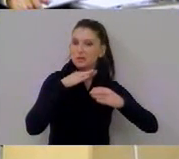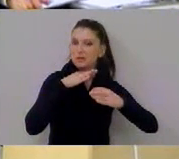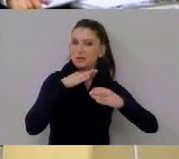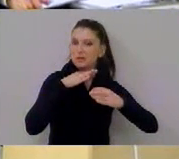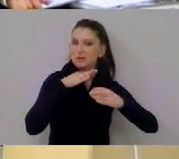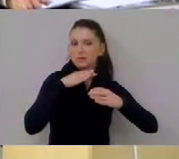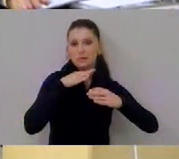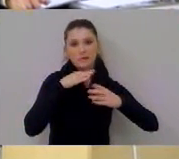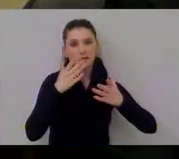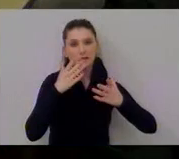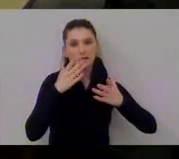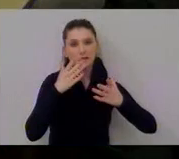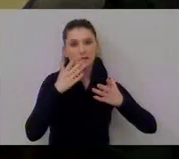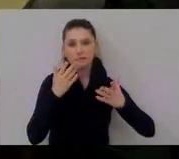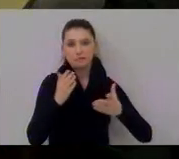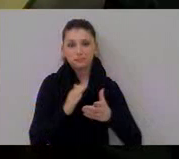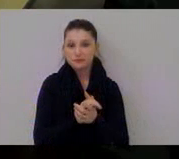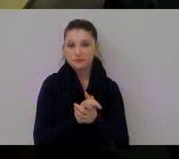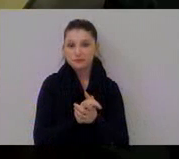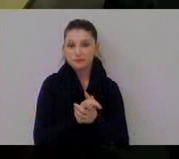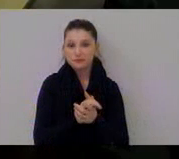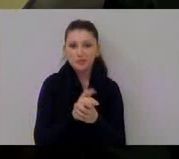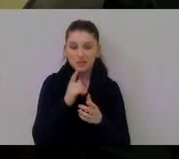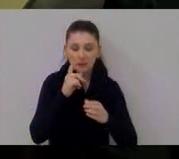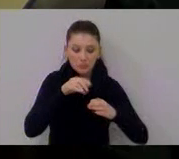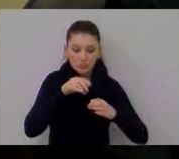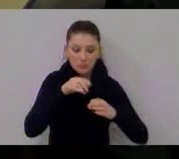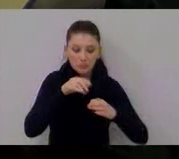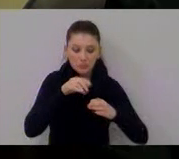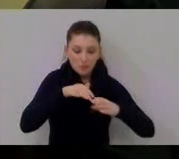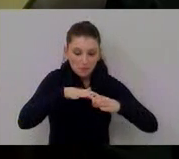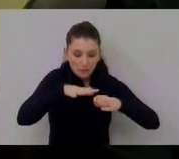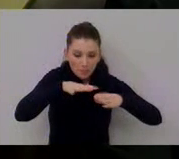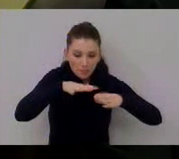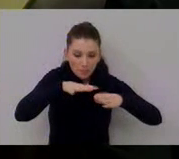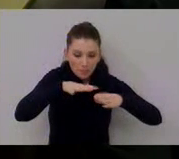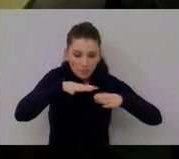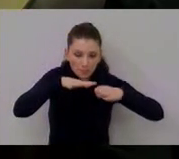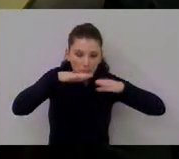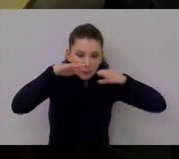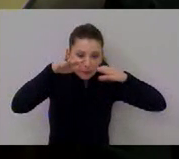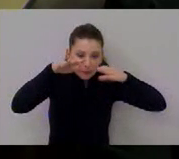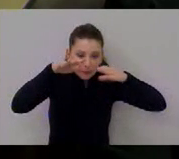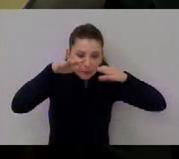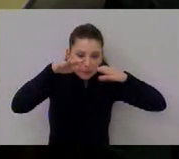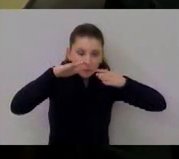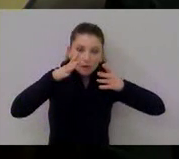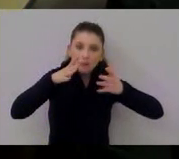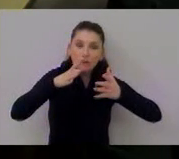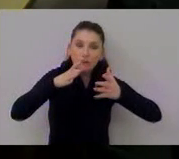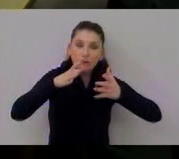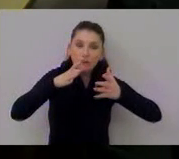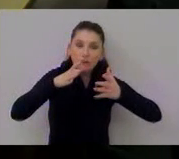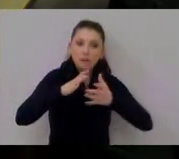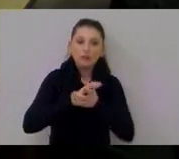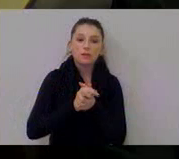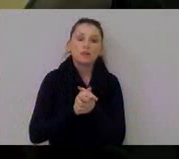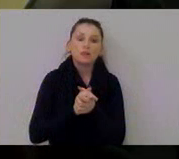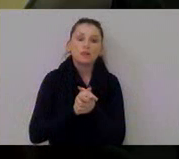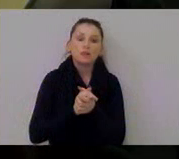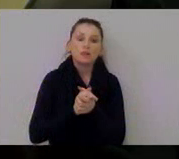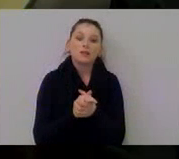de causar encheias nessa rua, também estão levando